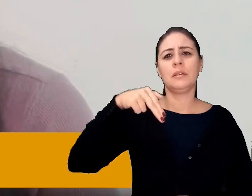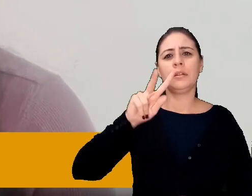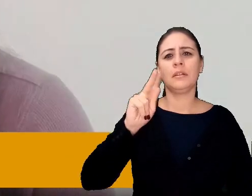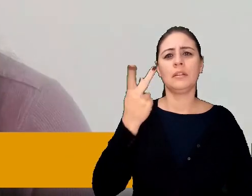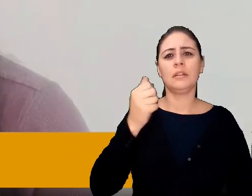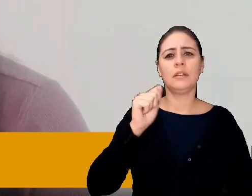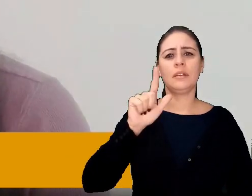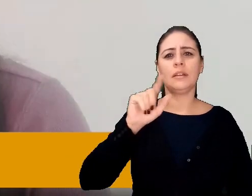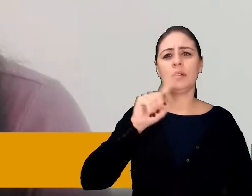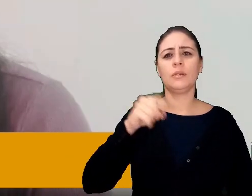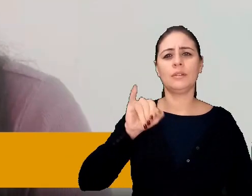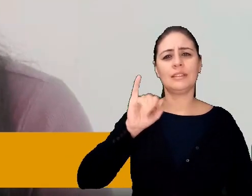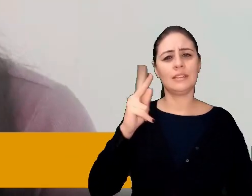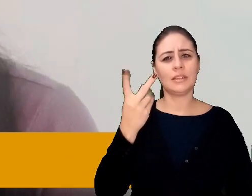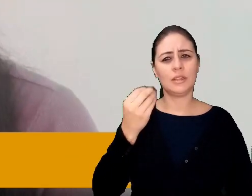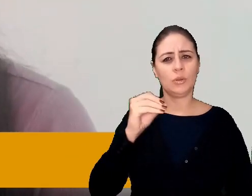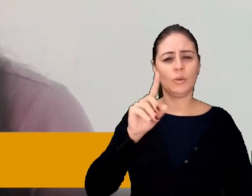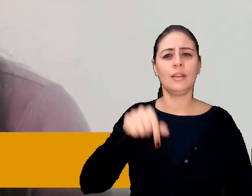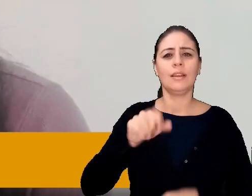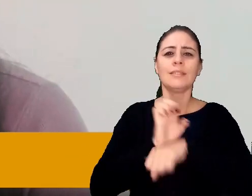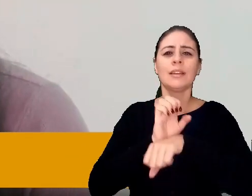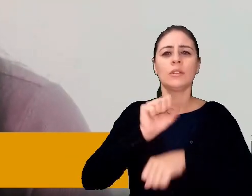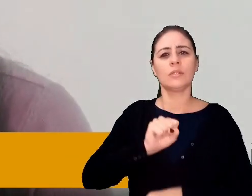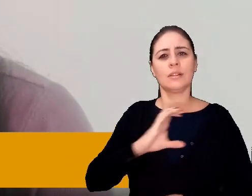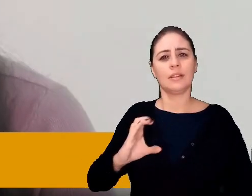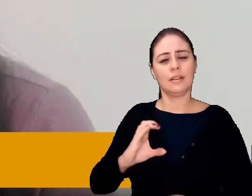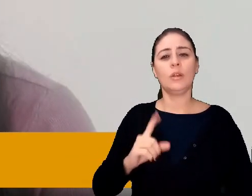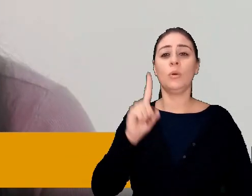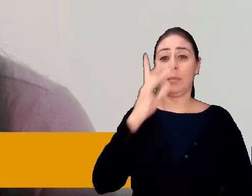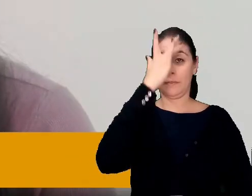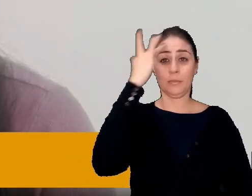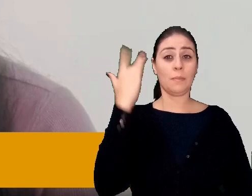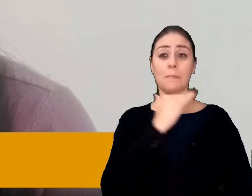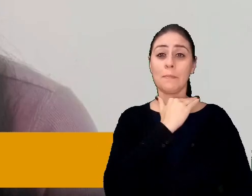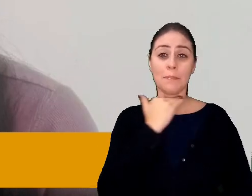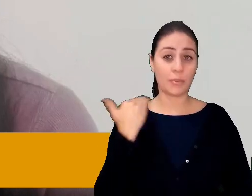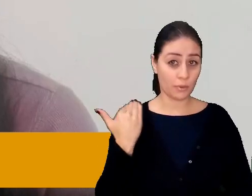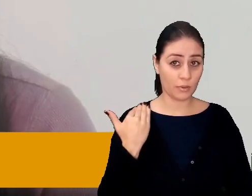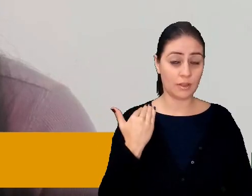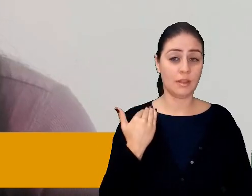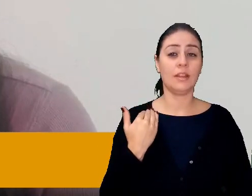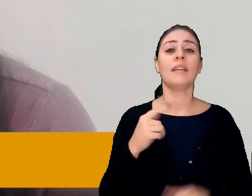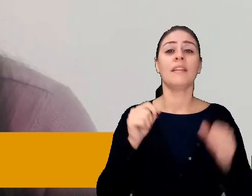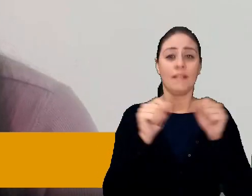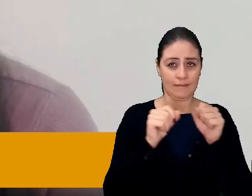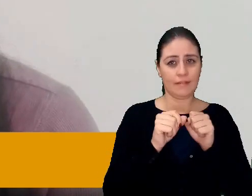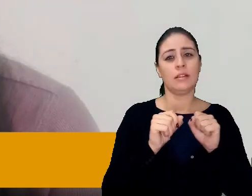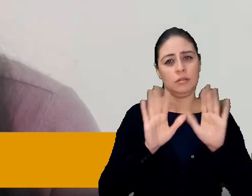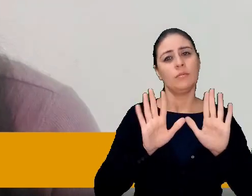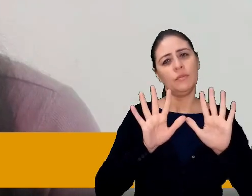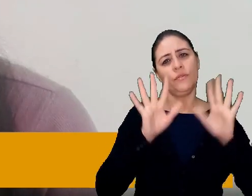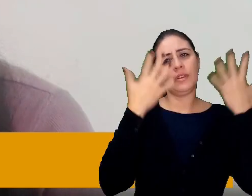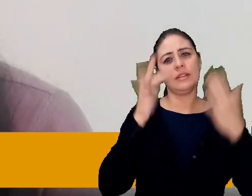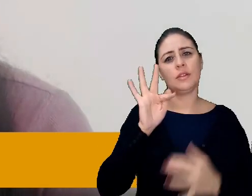Santa Catarina. Então, o que acontece? Quando uma pessoa falece, é feito um funeral